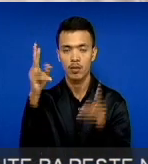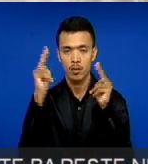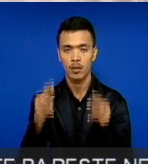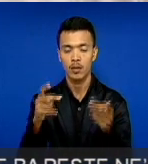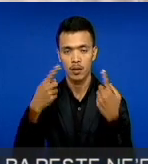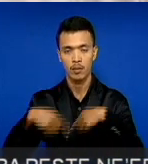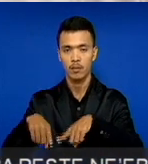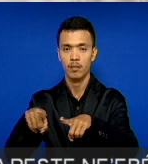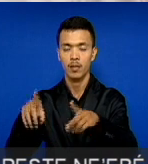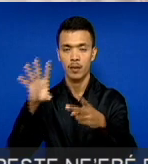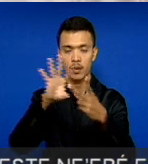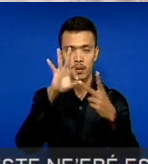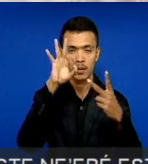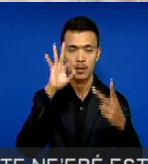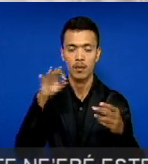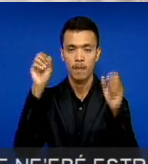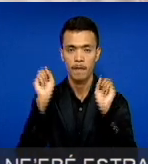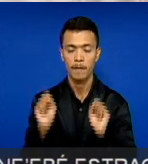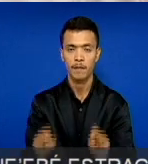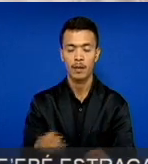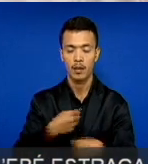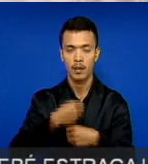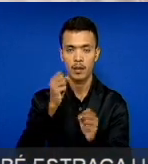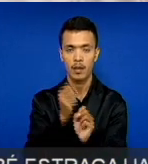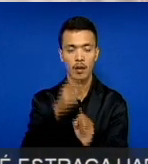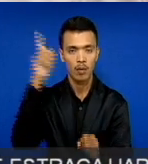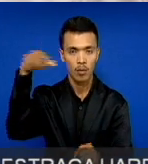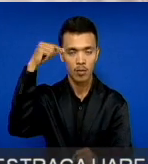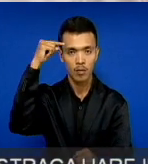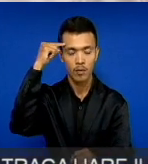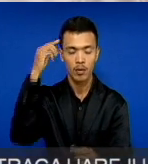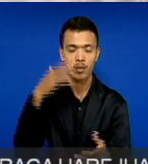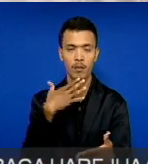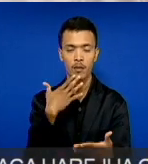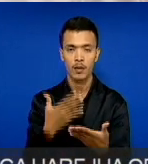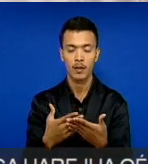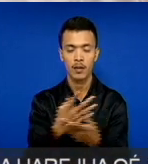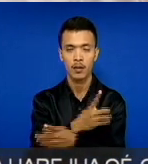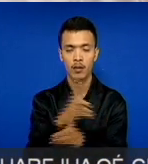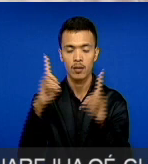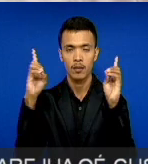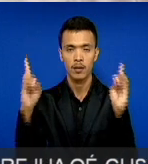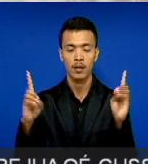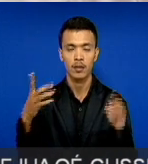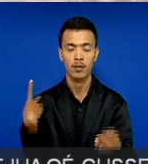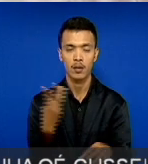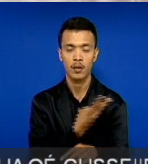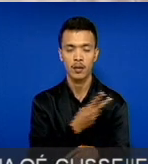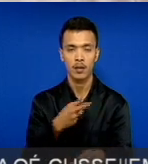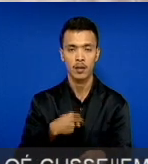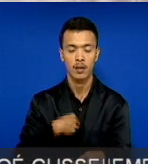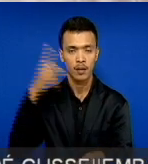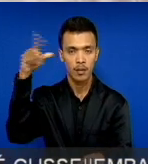Para nós, para bele famoso e tenha governo e tenha credível democrático. E tenha governo e